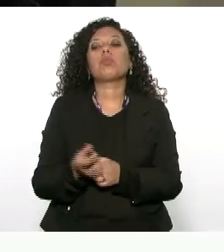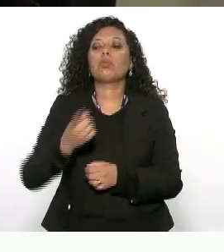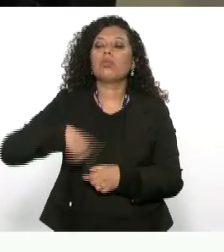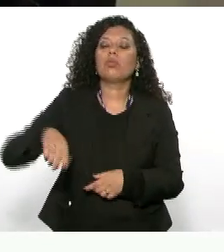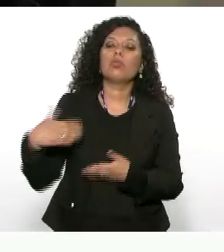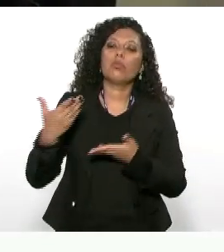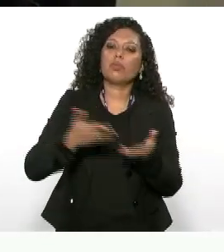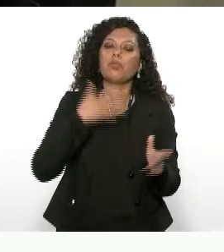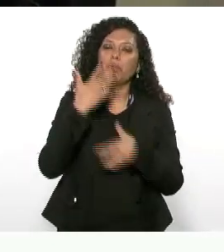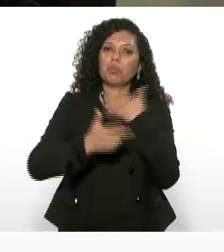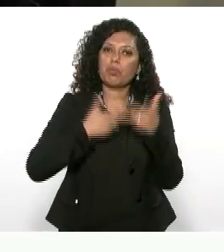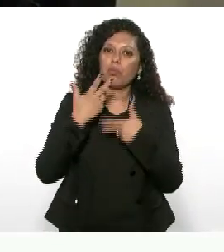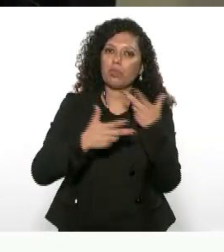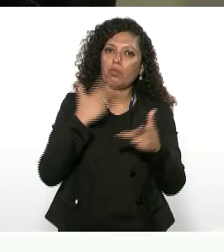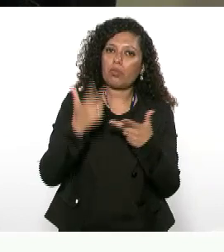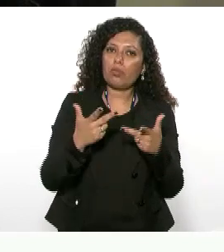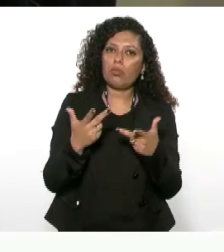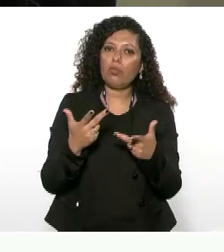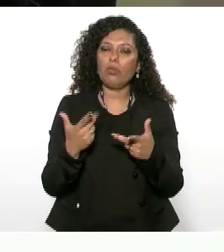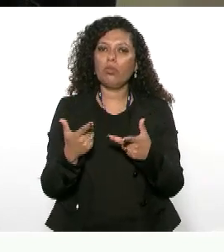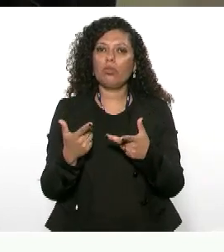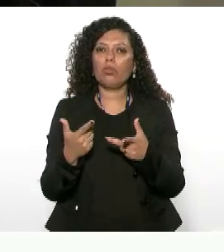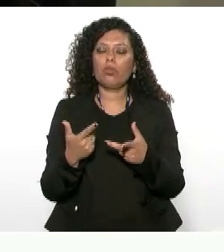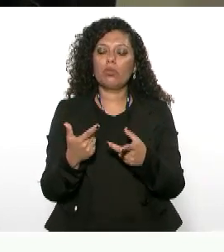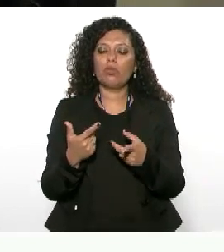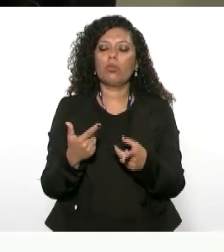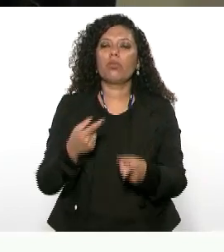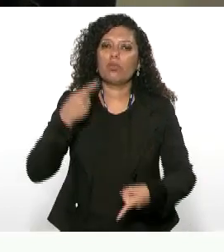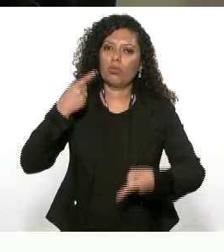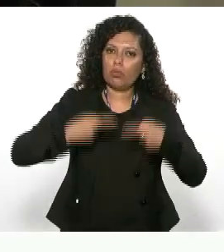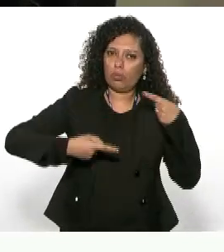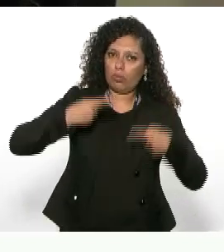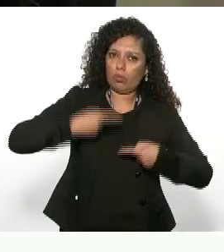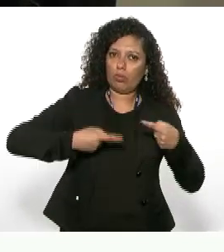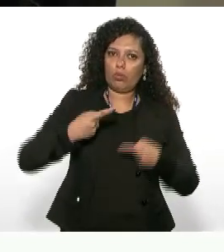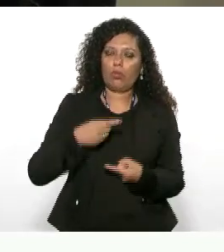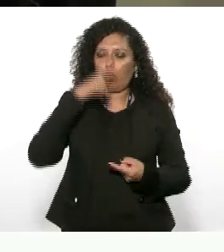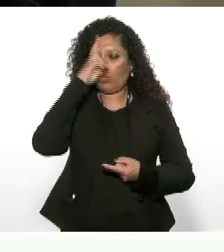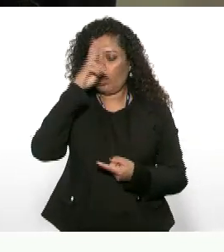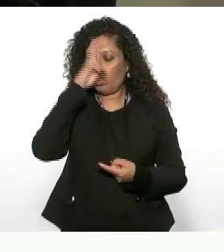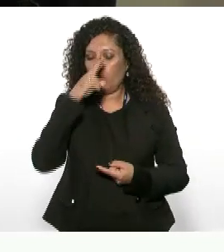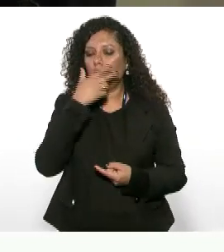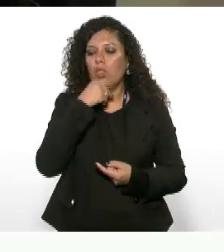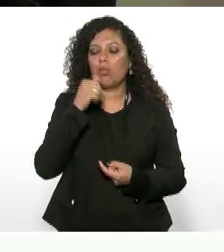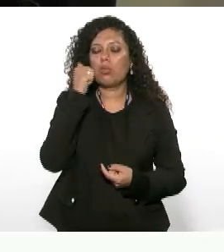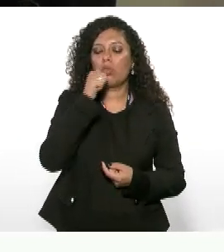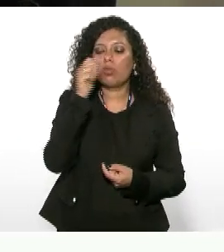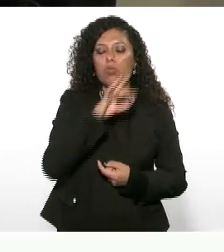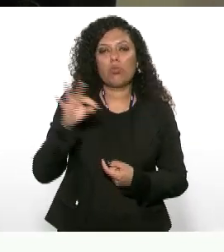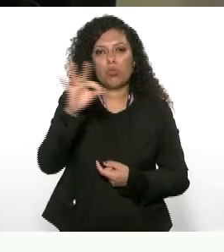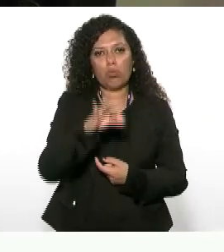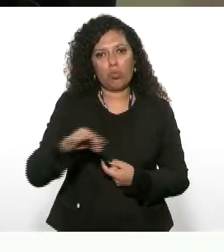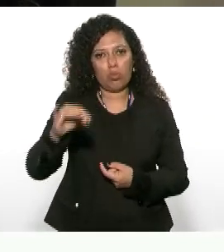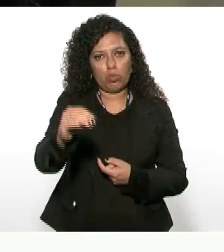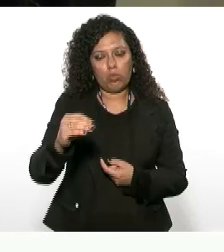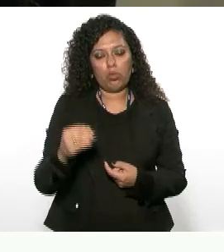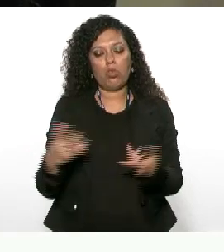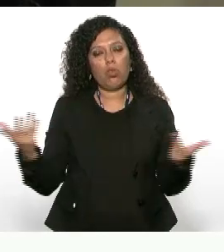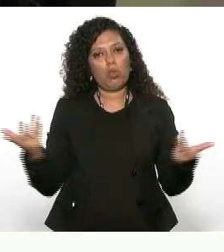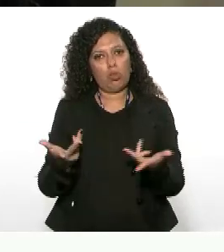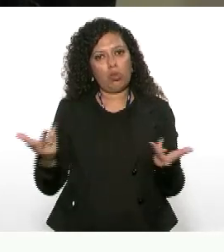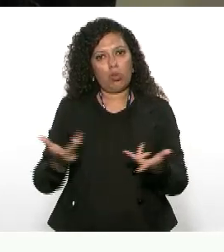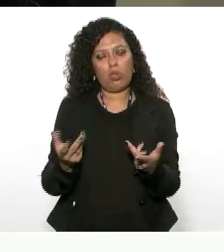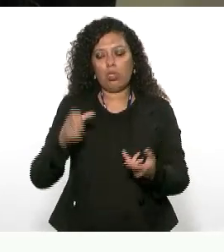trazer a nossa contribuição, né, para esse debate. Lembrando às senhoras e senhores, atualmente